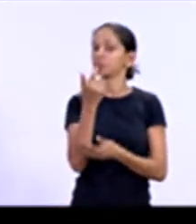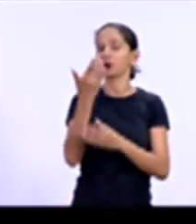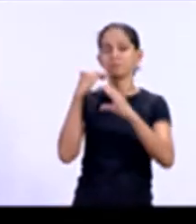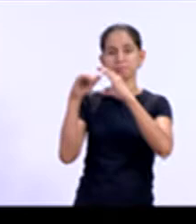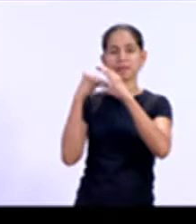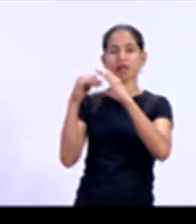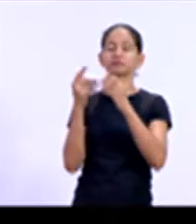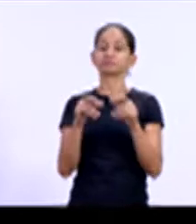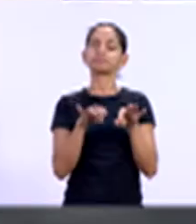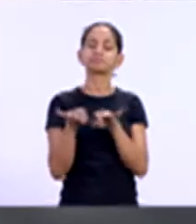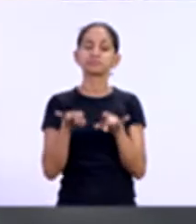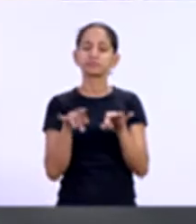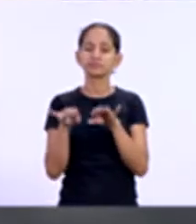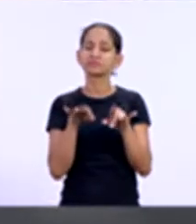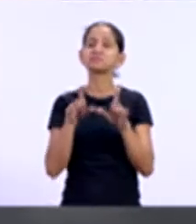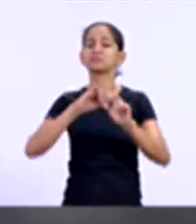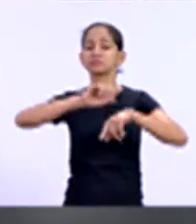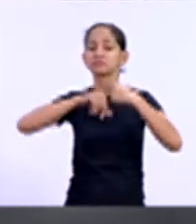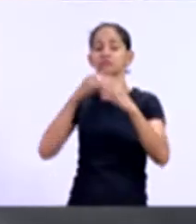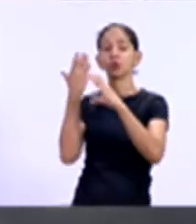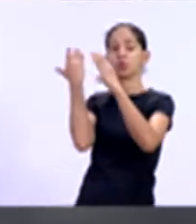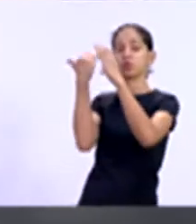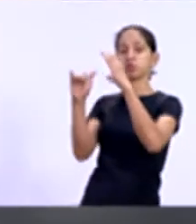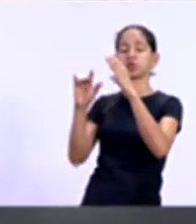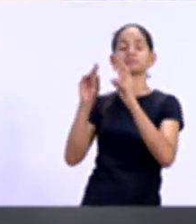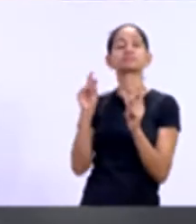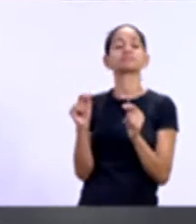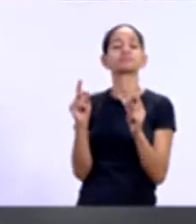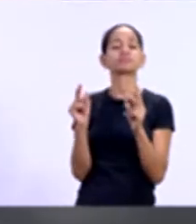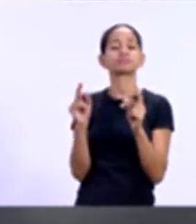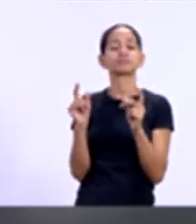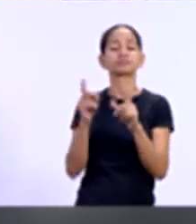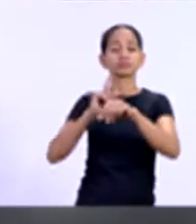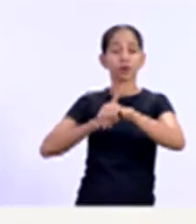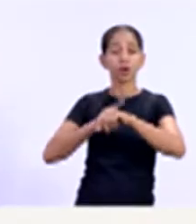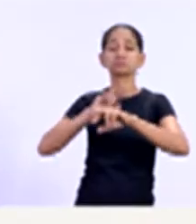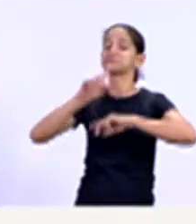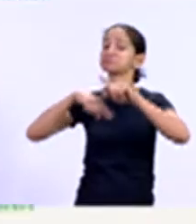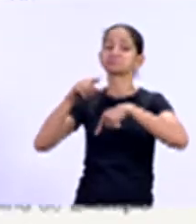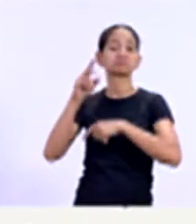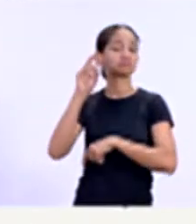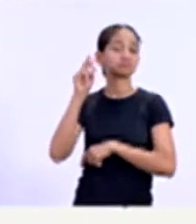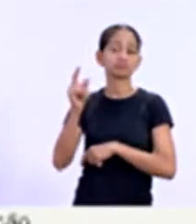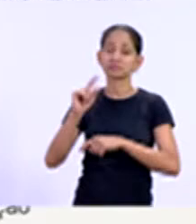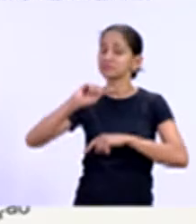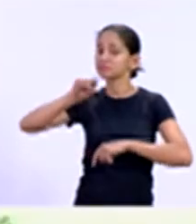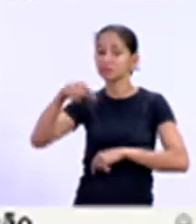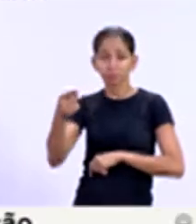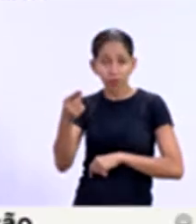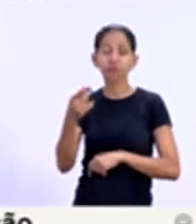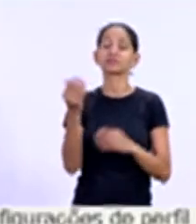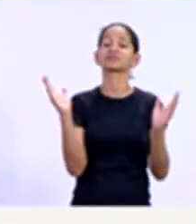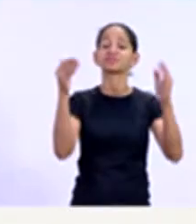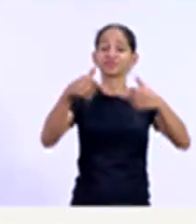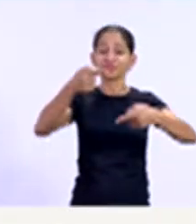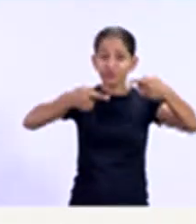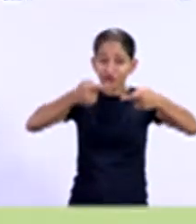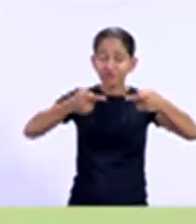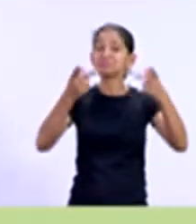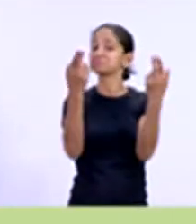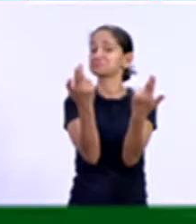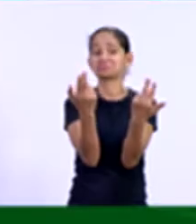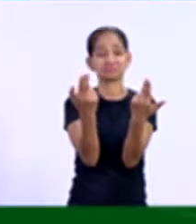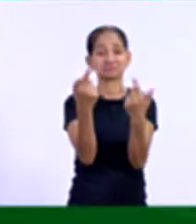que a emissora escreve e o receptor responde em momentos diferentes, ou como no nosso fórum de discussão aqui do